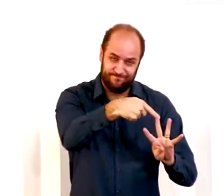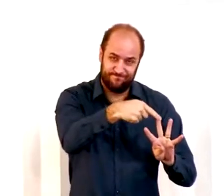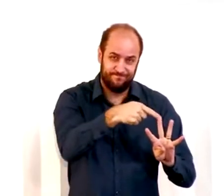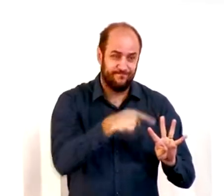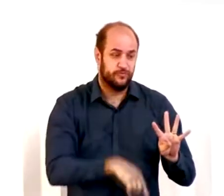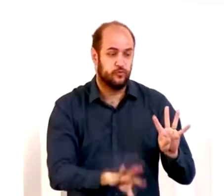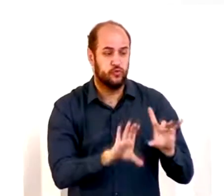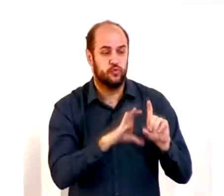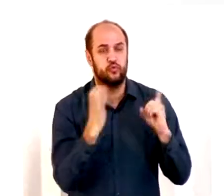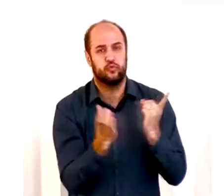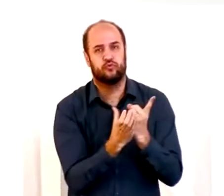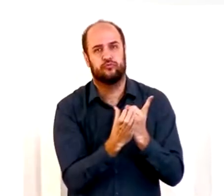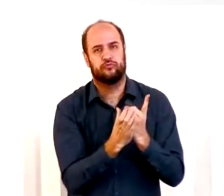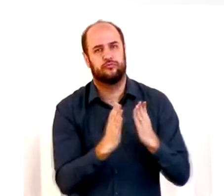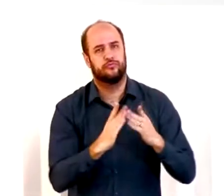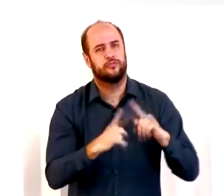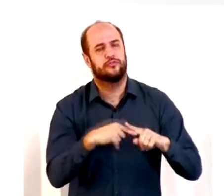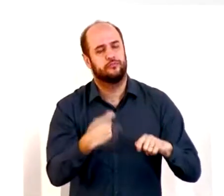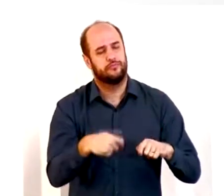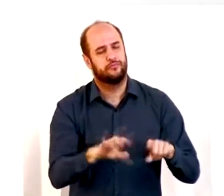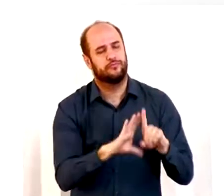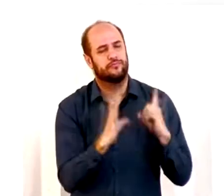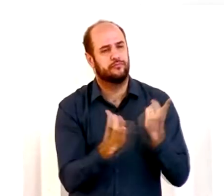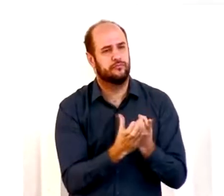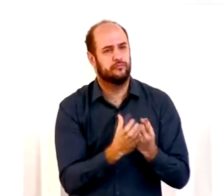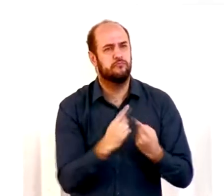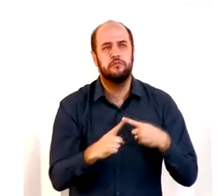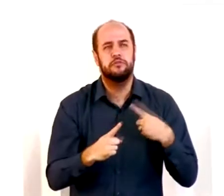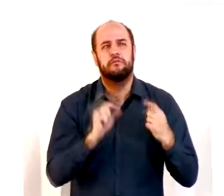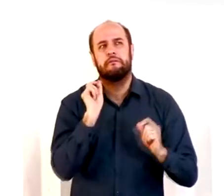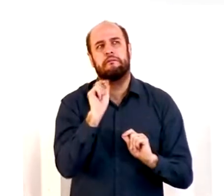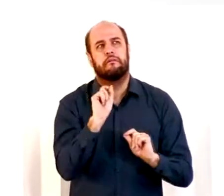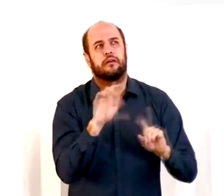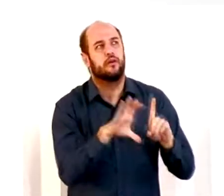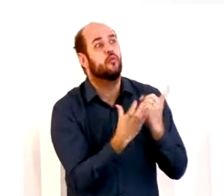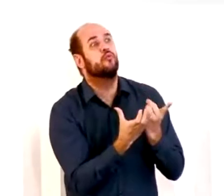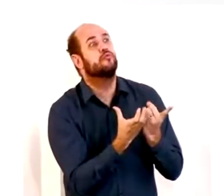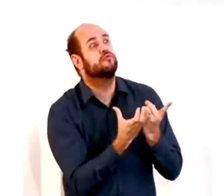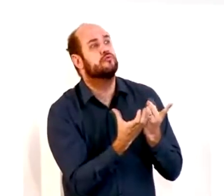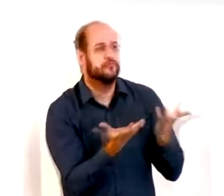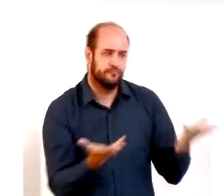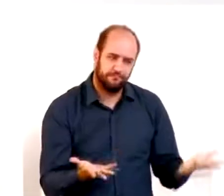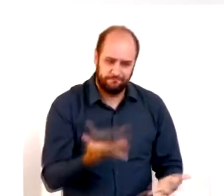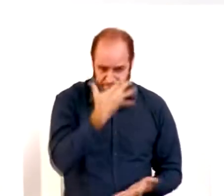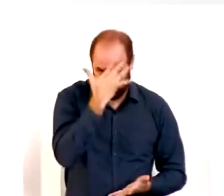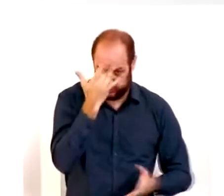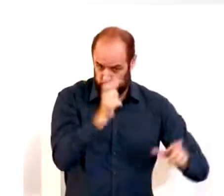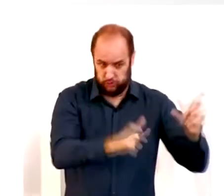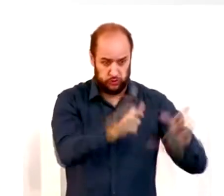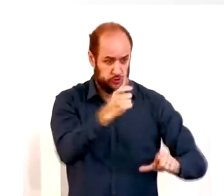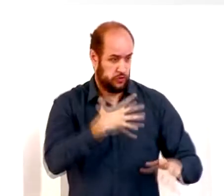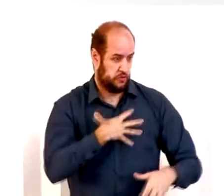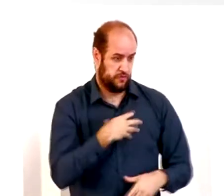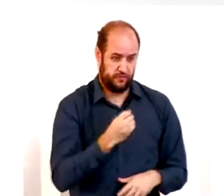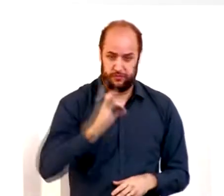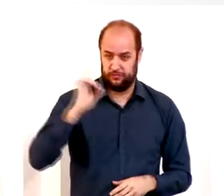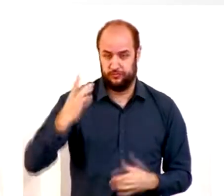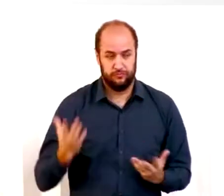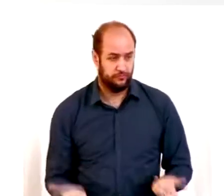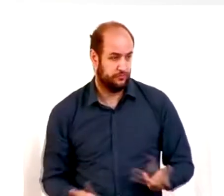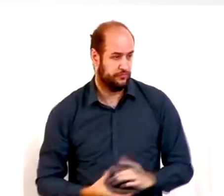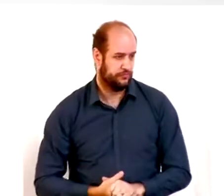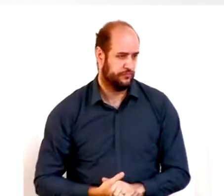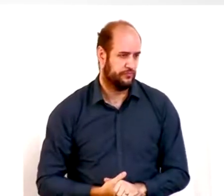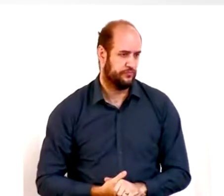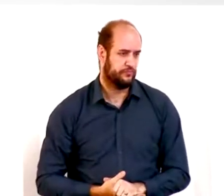culto. Igreja existe para cultuar a Deus, mas quem é que cultua a Deus? Bom, as pessoas, os filhos de Deus.